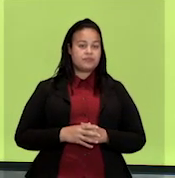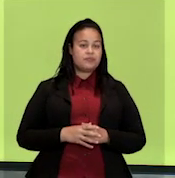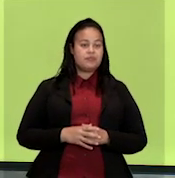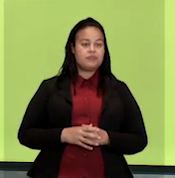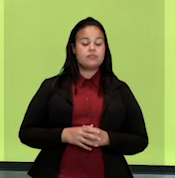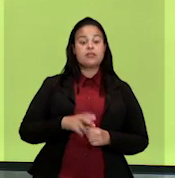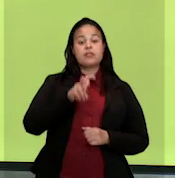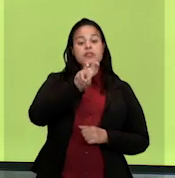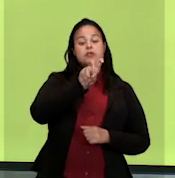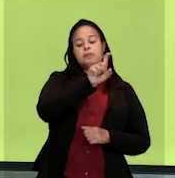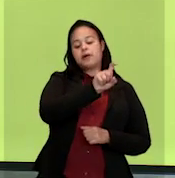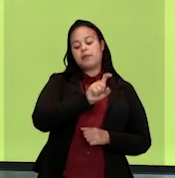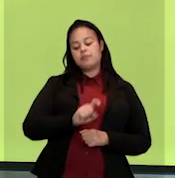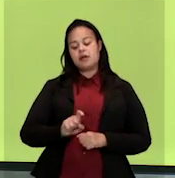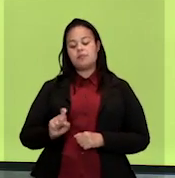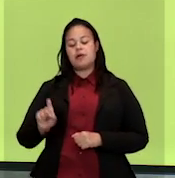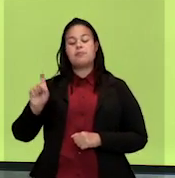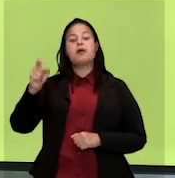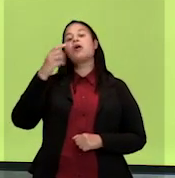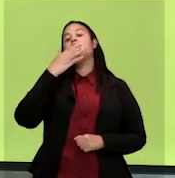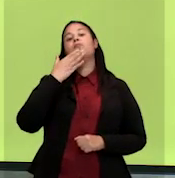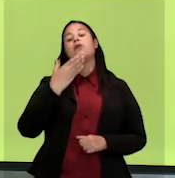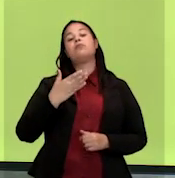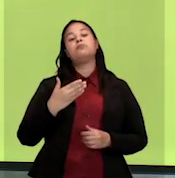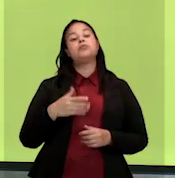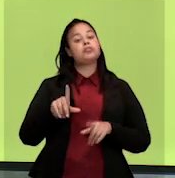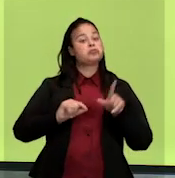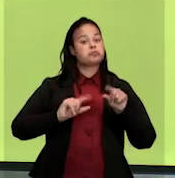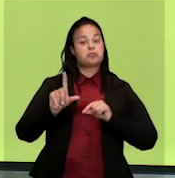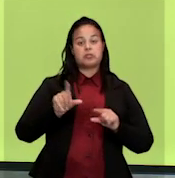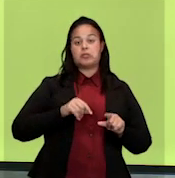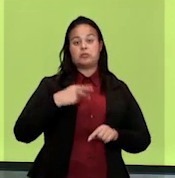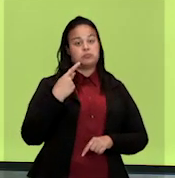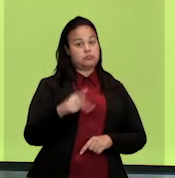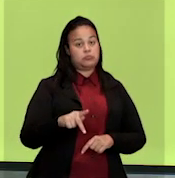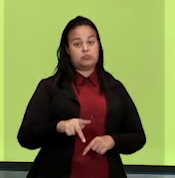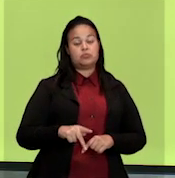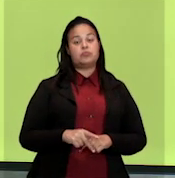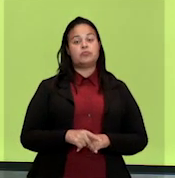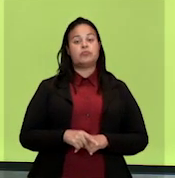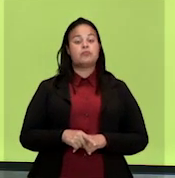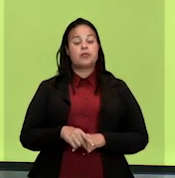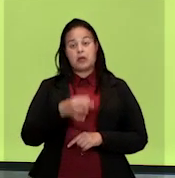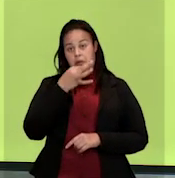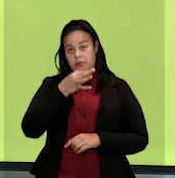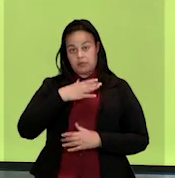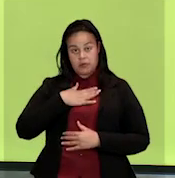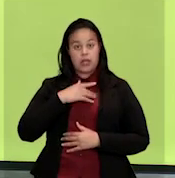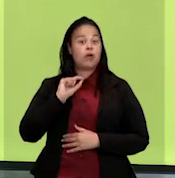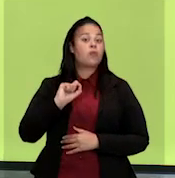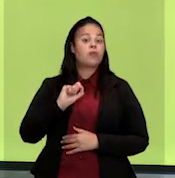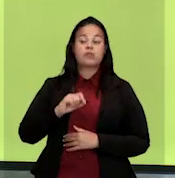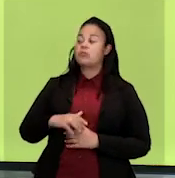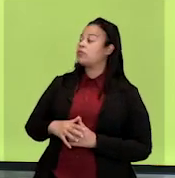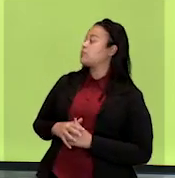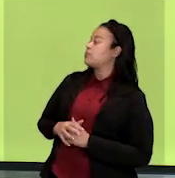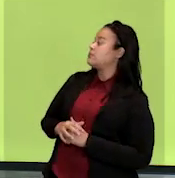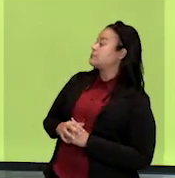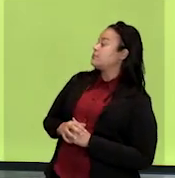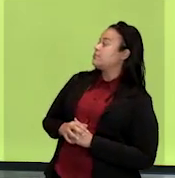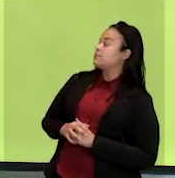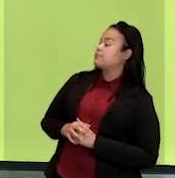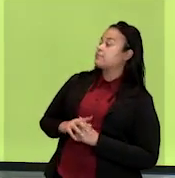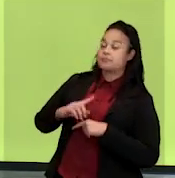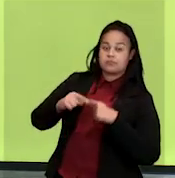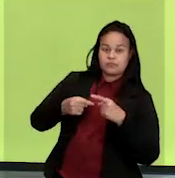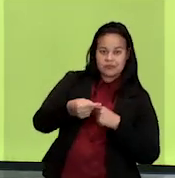pontos. Quais 5 pontos que você vai colocar? Fica a seu critério, mas qual que eu aconselho? Estes aqui, ó. Nós vamos ver na próxima tela,